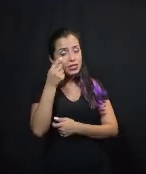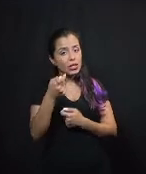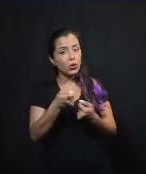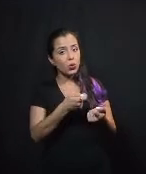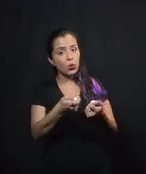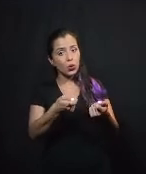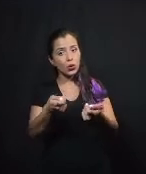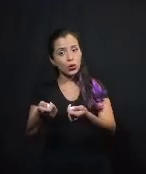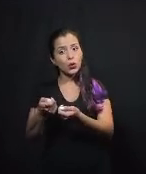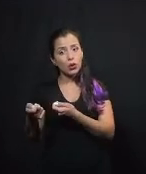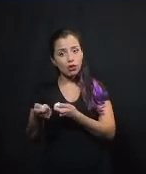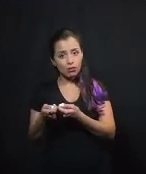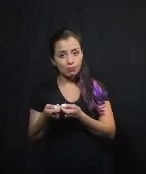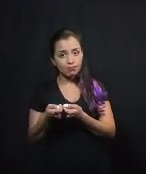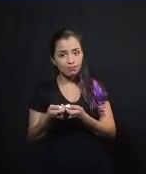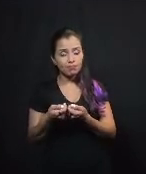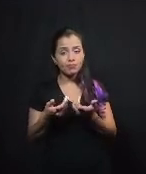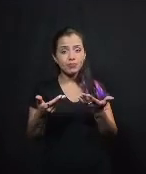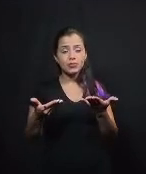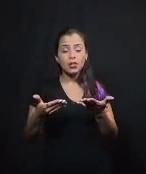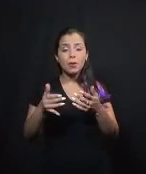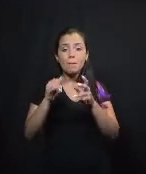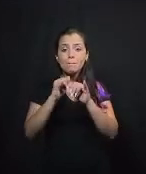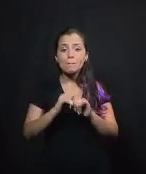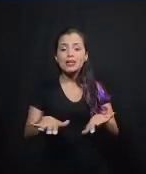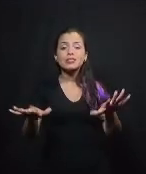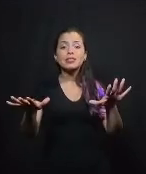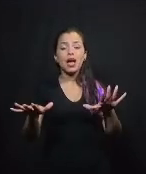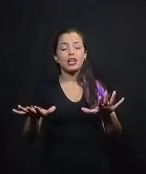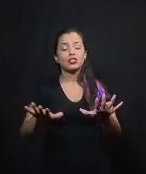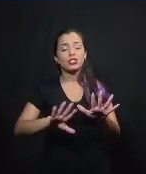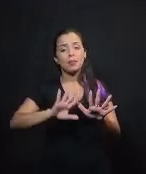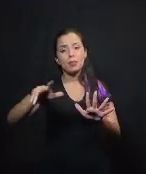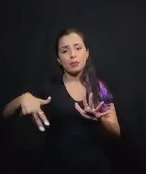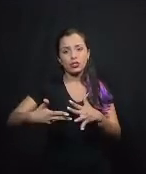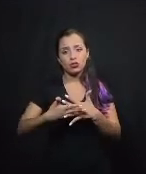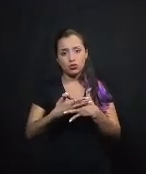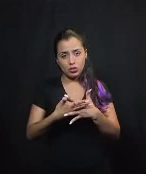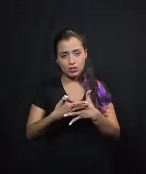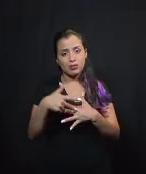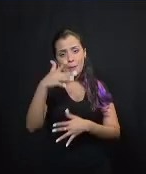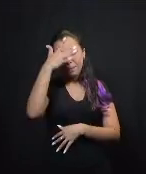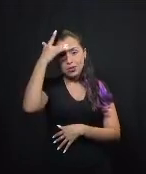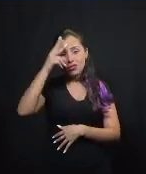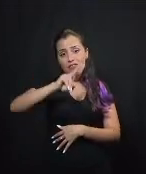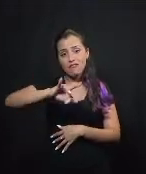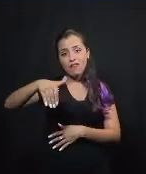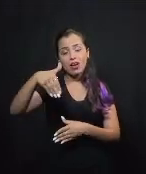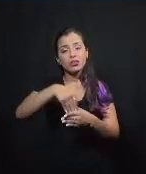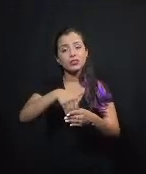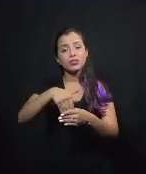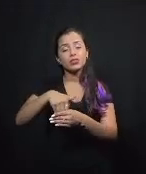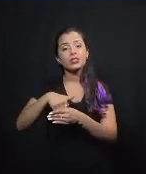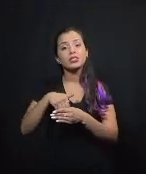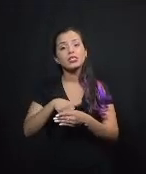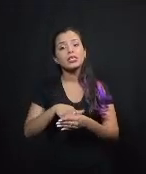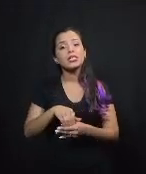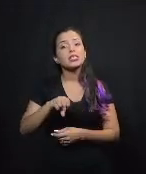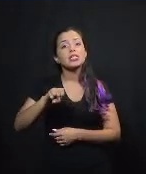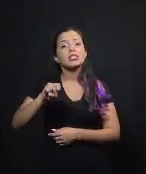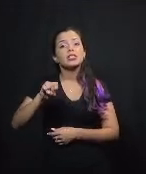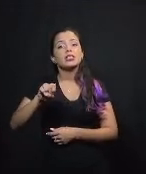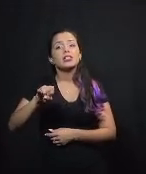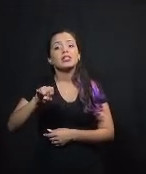né? Então, como mensagem para o cidadão, para o eleitor que vai ter que fazer sua opção, se souber buscar,